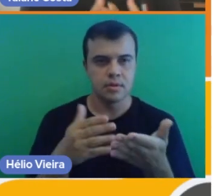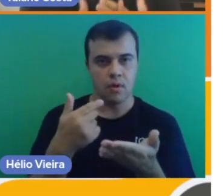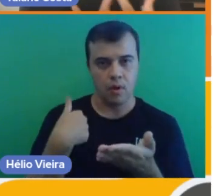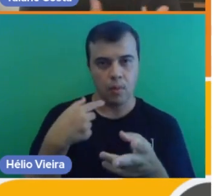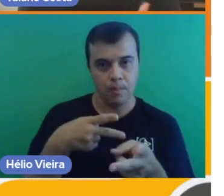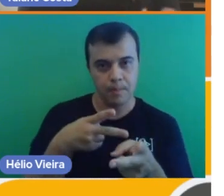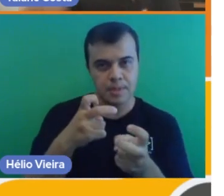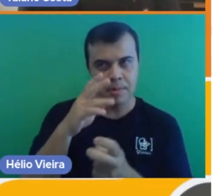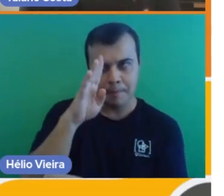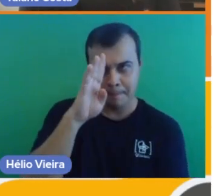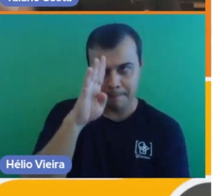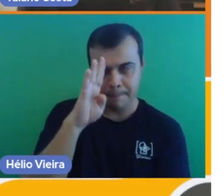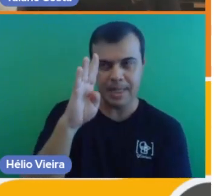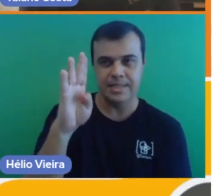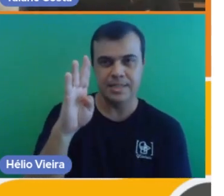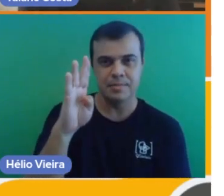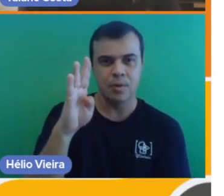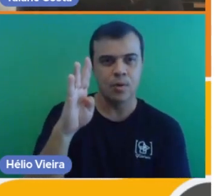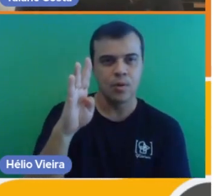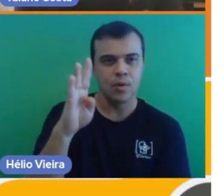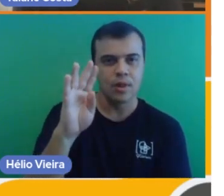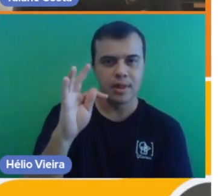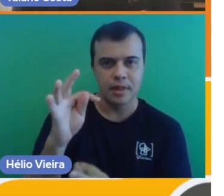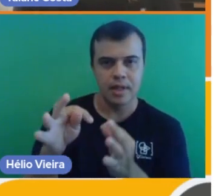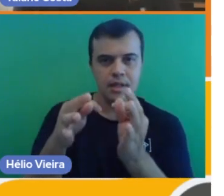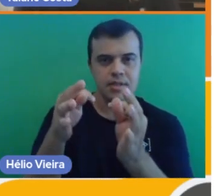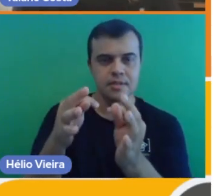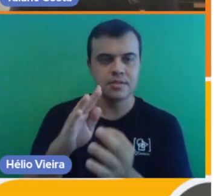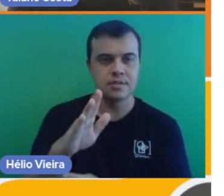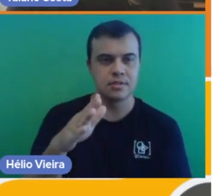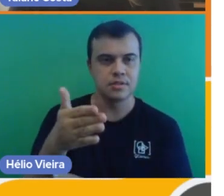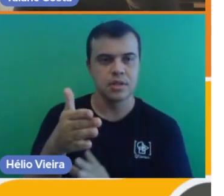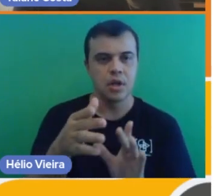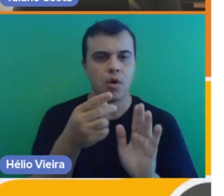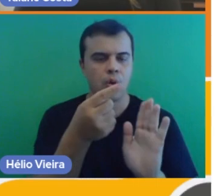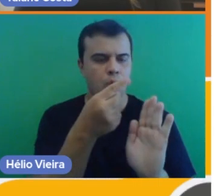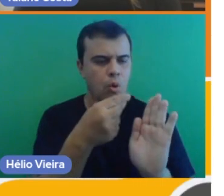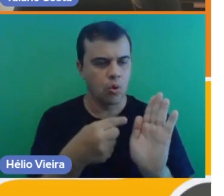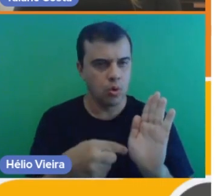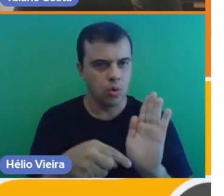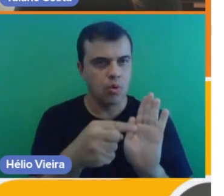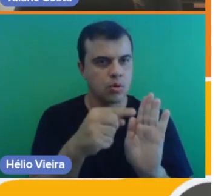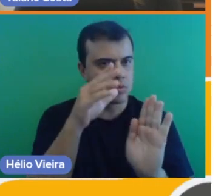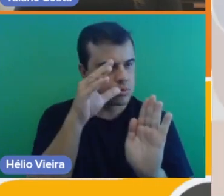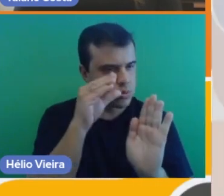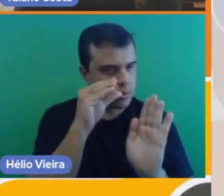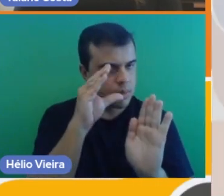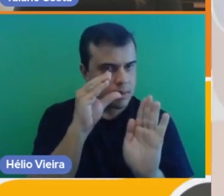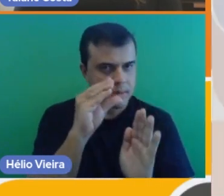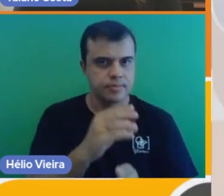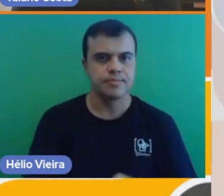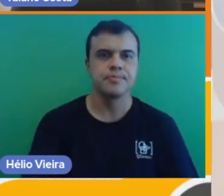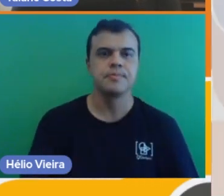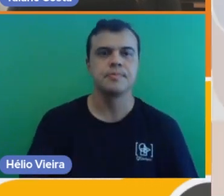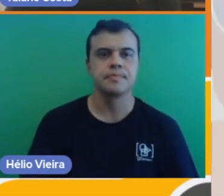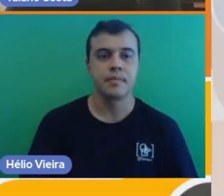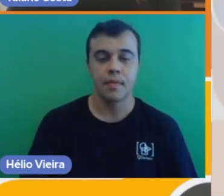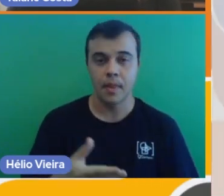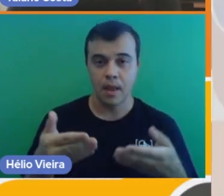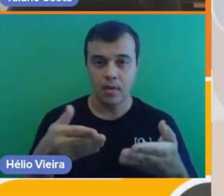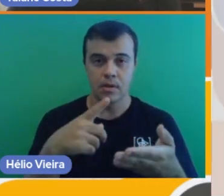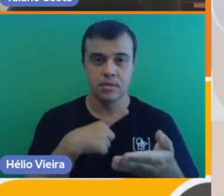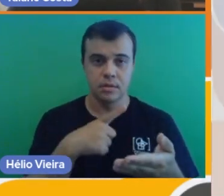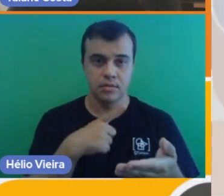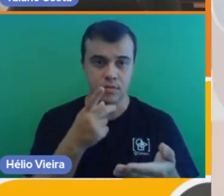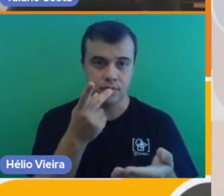coloquei as principais técnicas, o contorno e o sombreamento. Aqui,